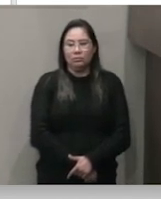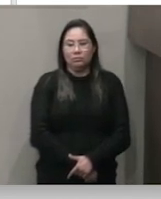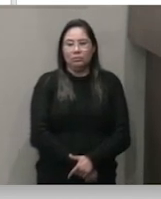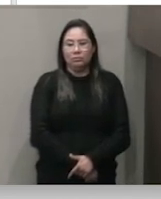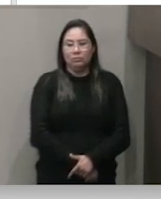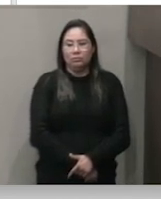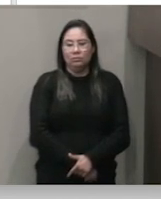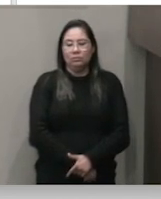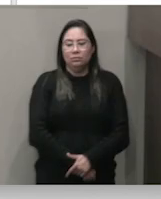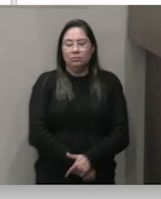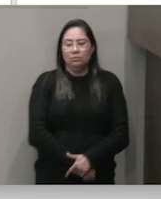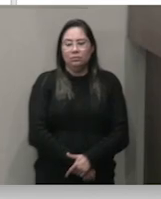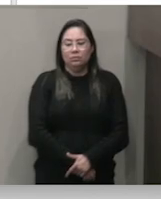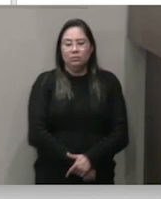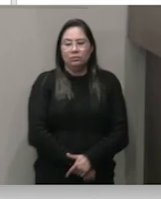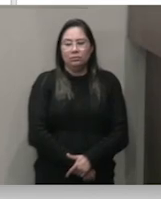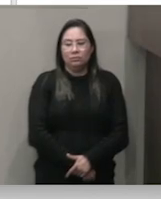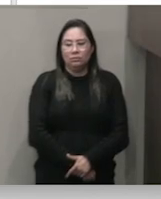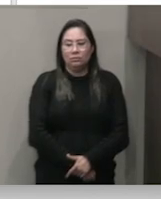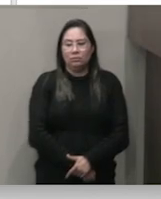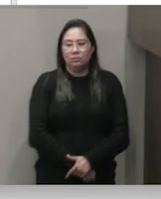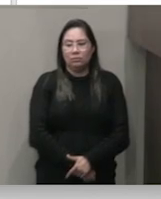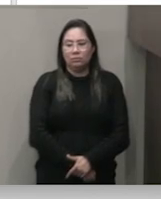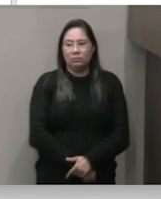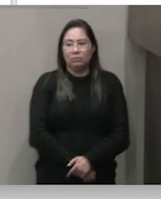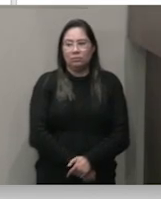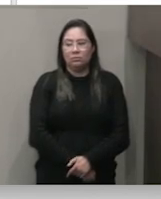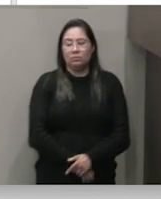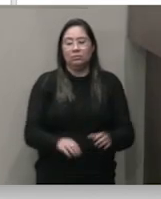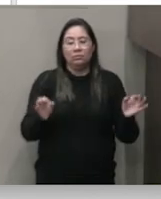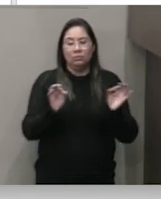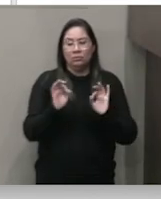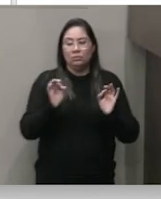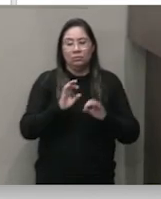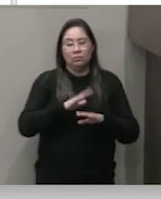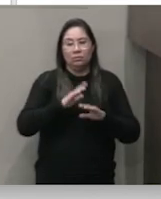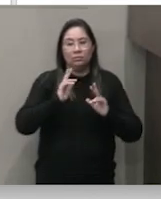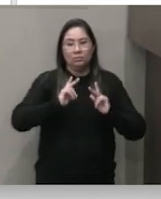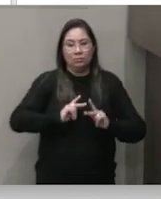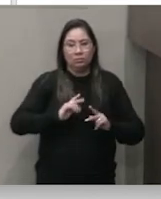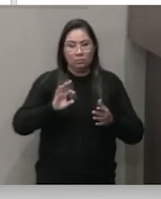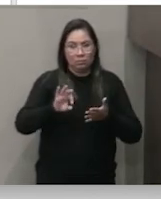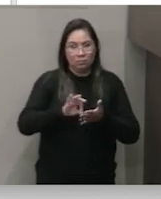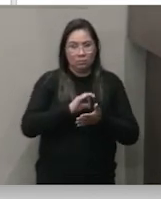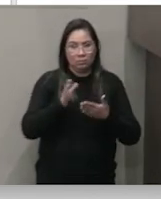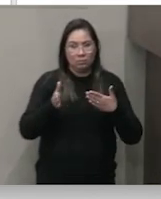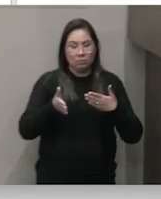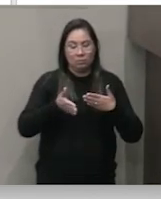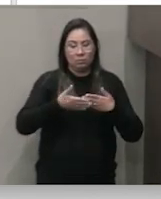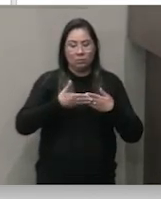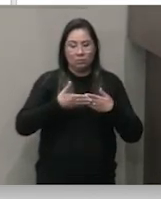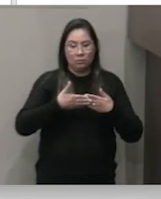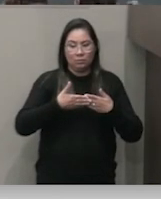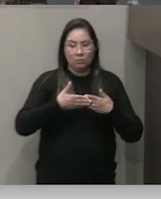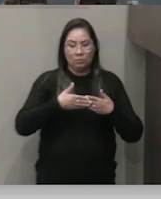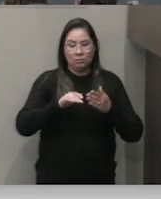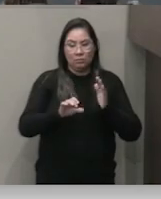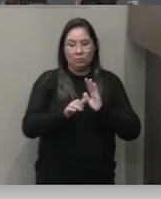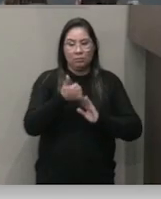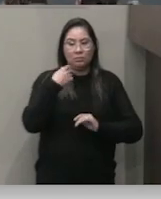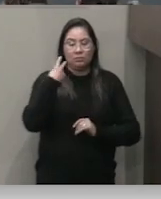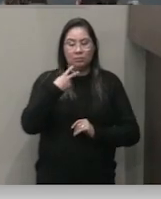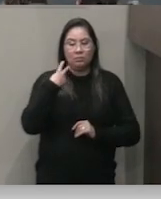Então, não havendo mais nenhum inscrito, declaro fechadas as inscrições com a primeira vereadora